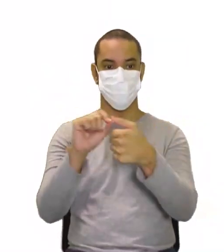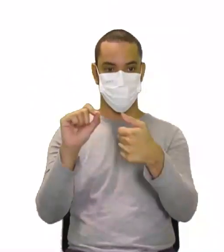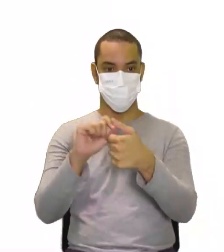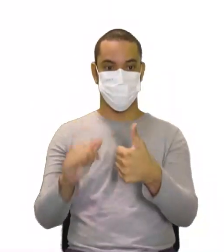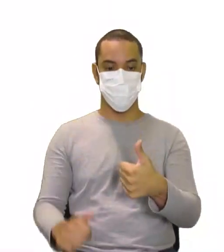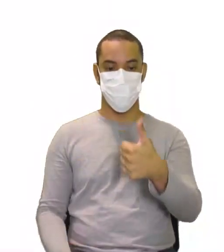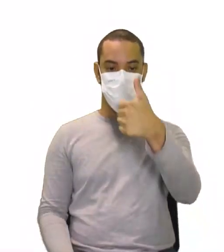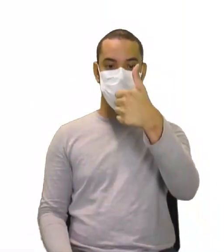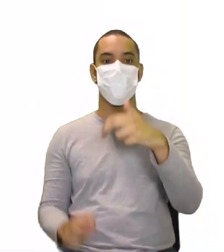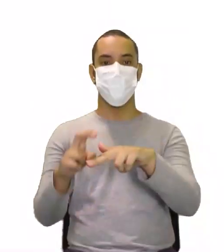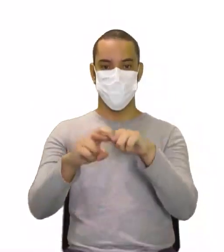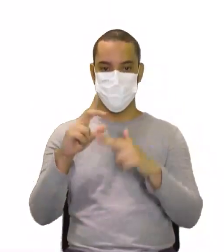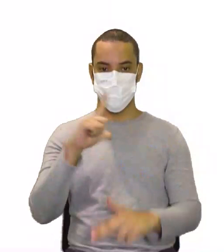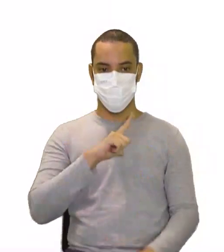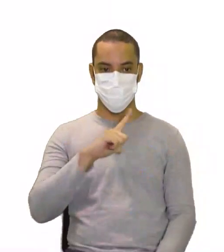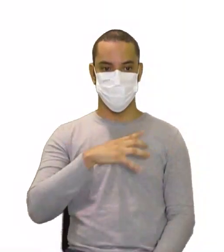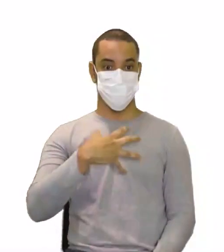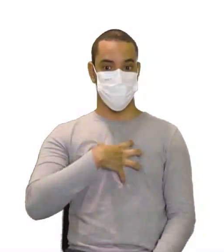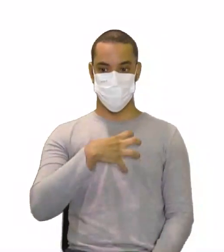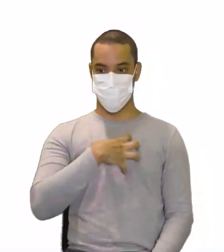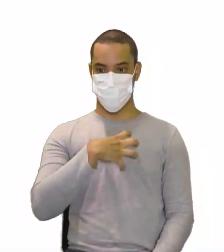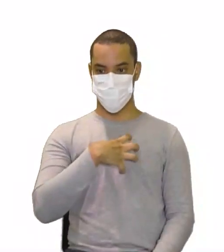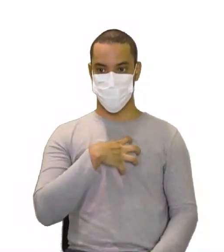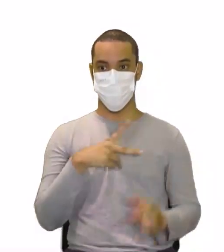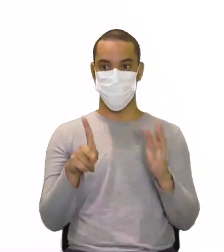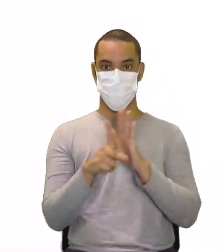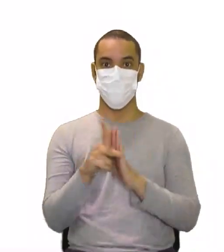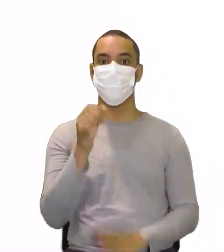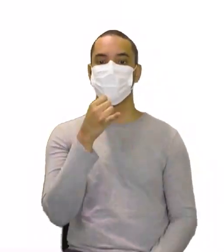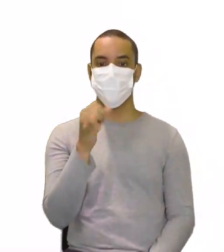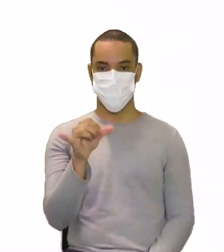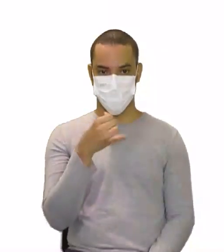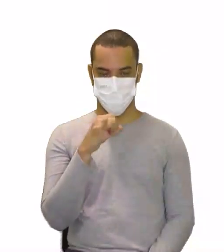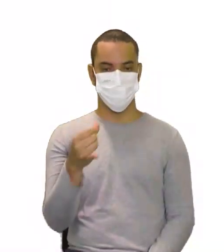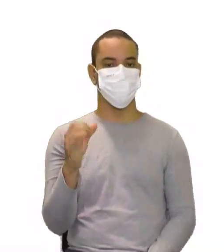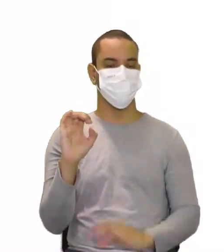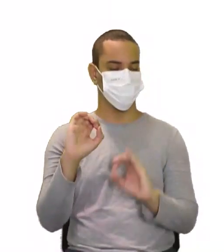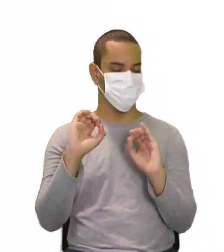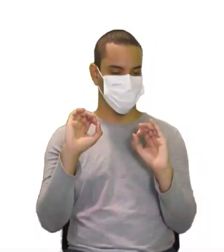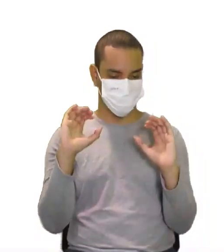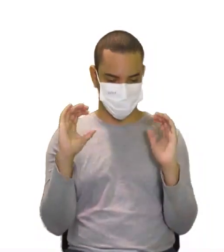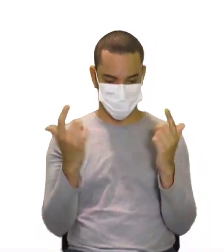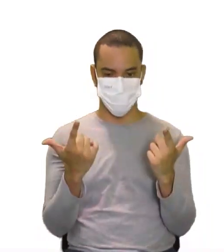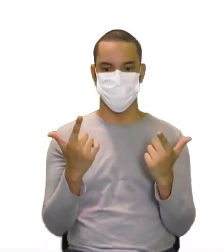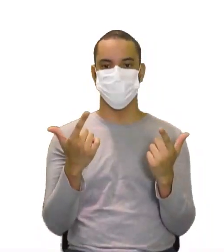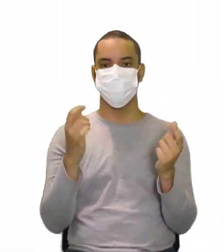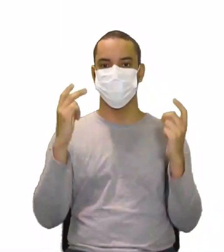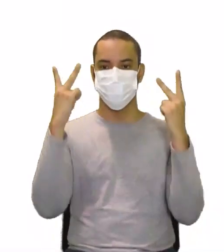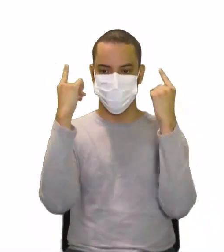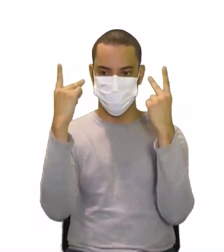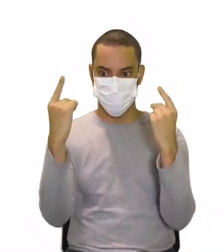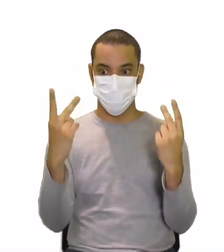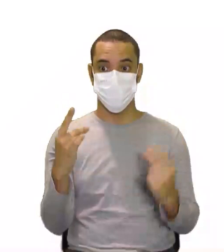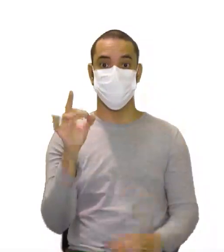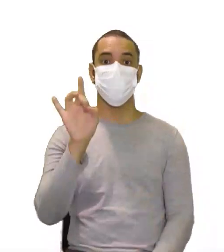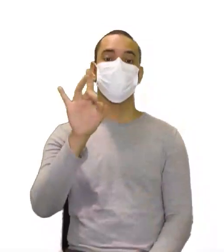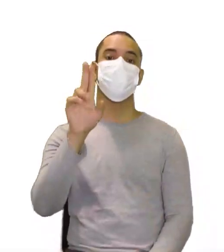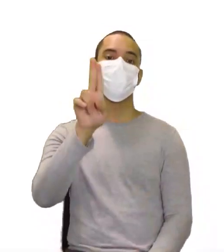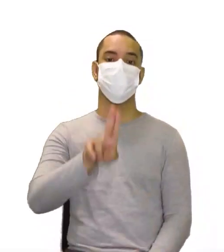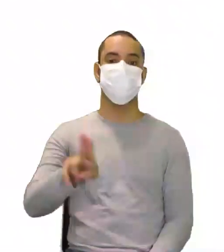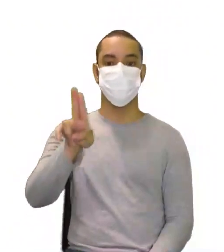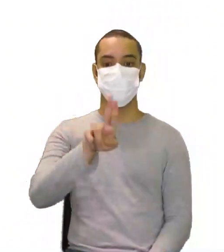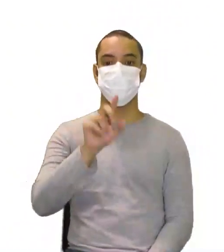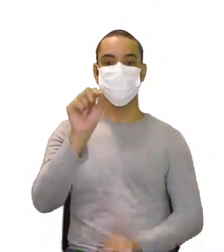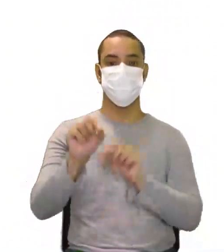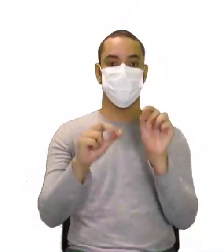Então, você vai ter o sentido da corrente elétrica. Então, aí bem bacana de fazer, somente